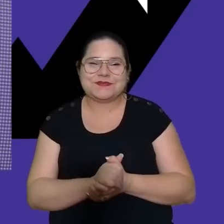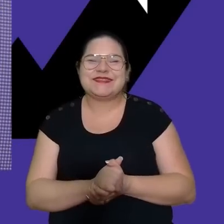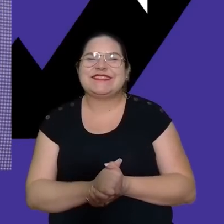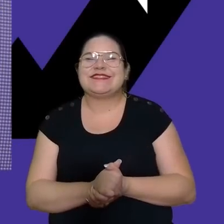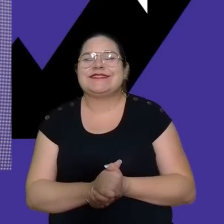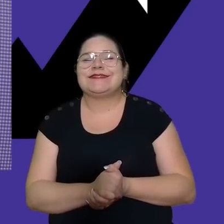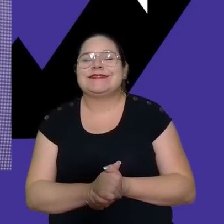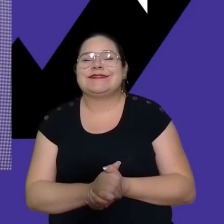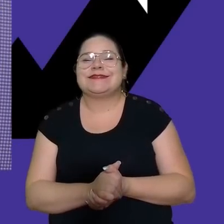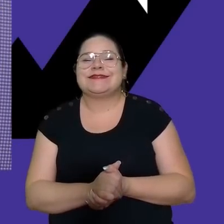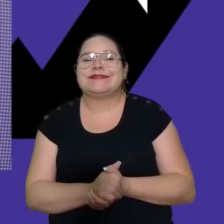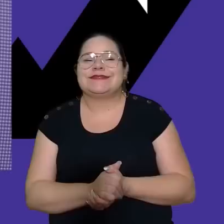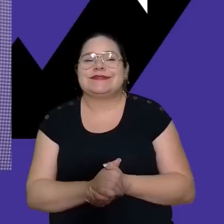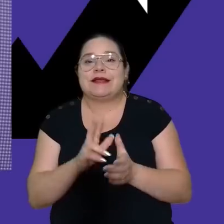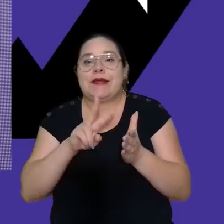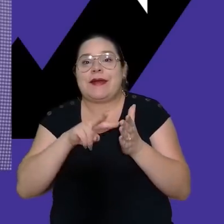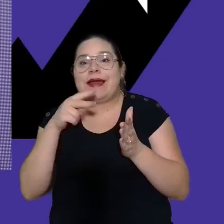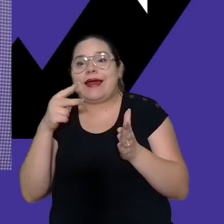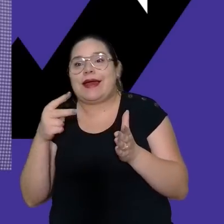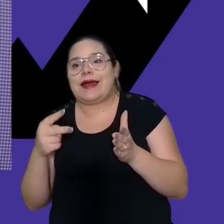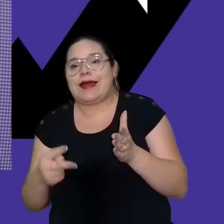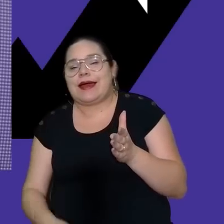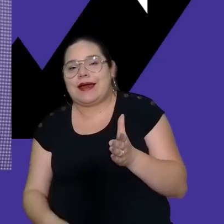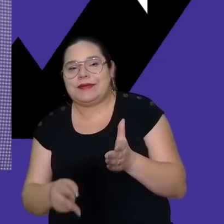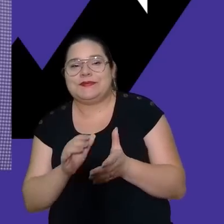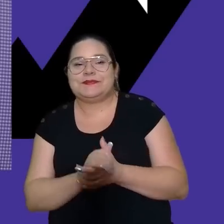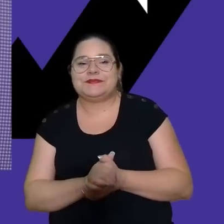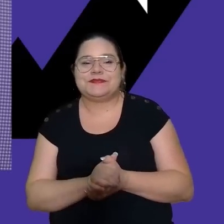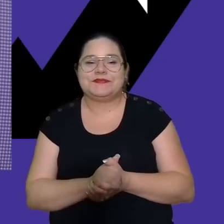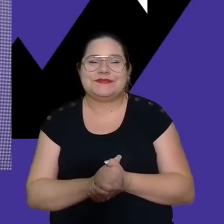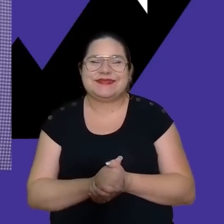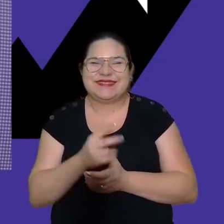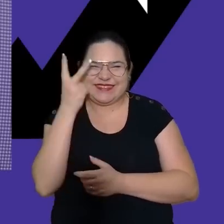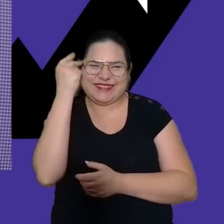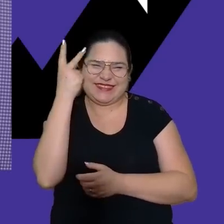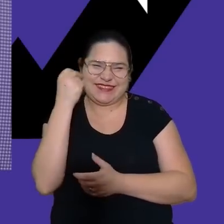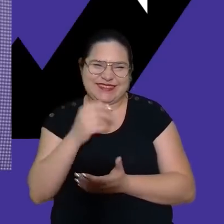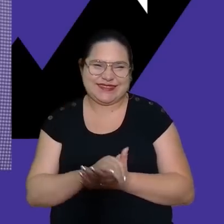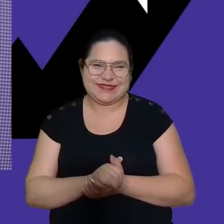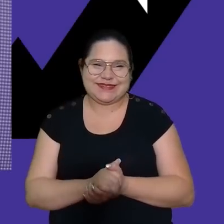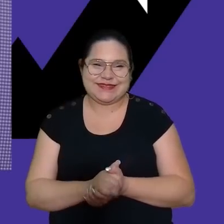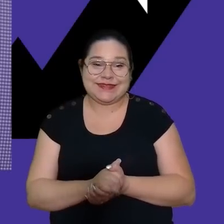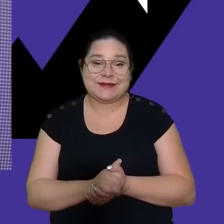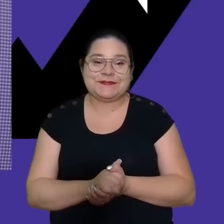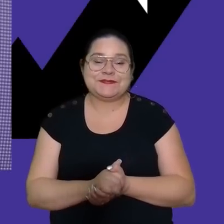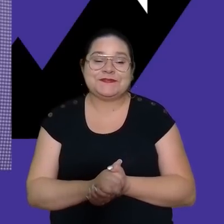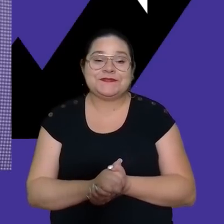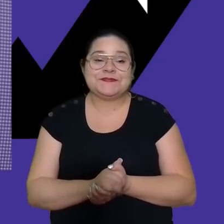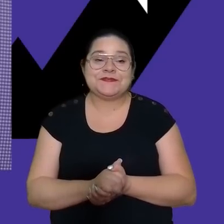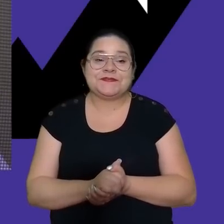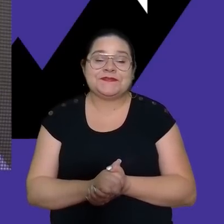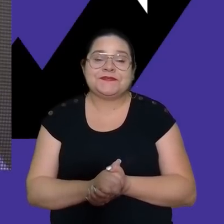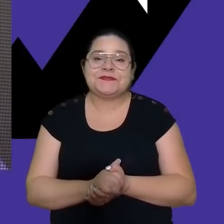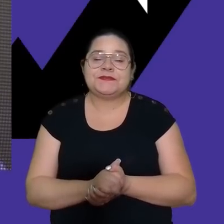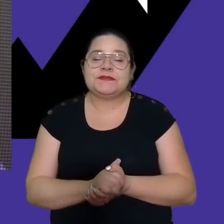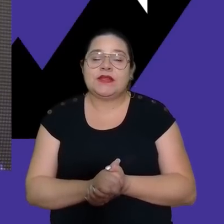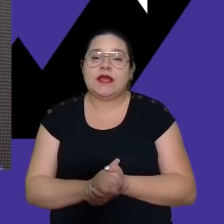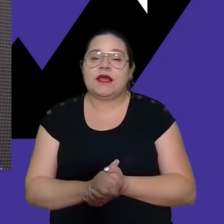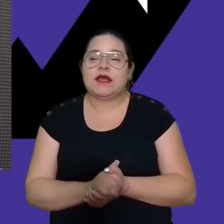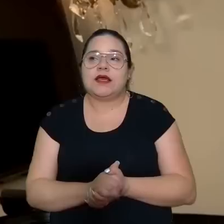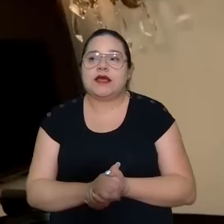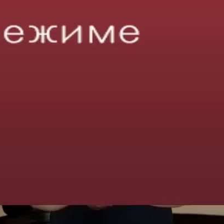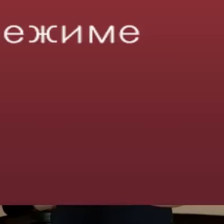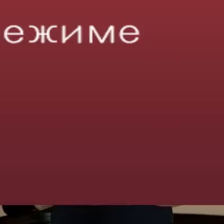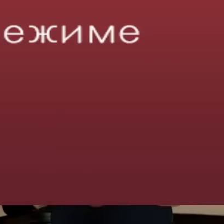Bom, caiu a ligação aqui. Acontece. Mas vamos lá, eu não tenho dúvida que o